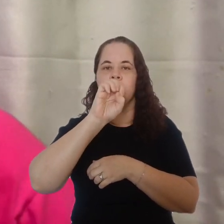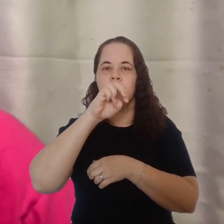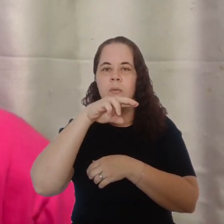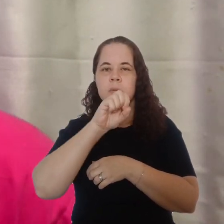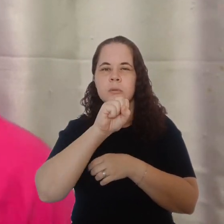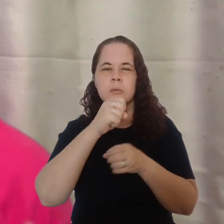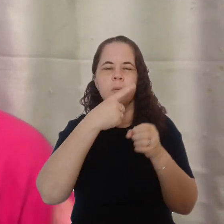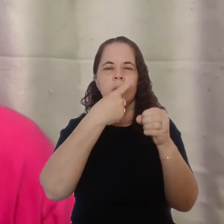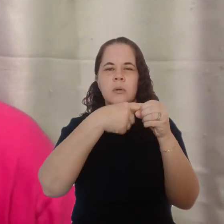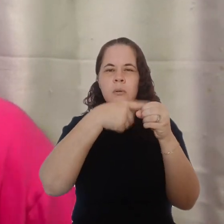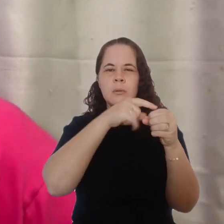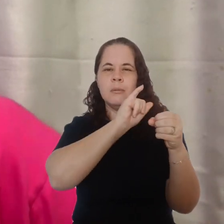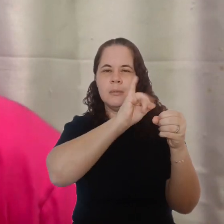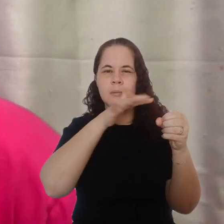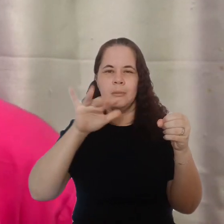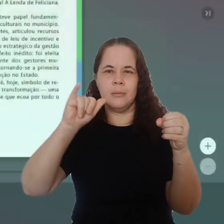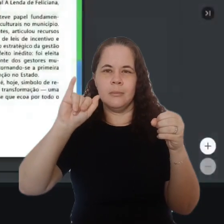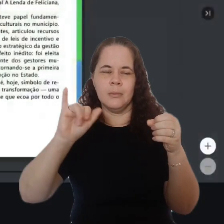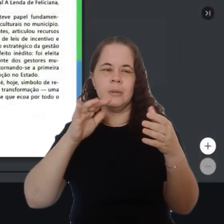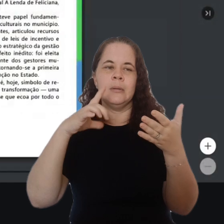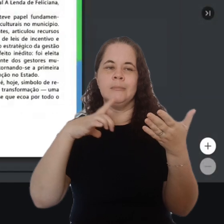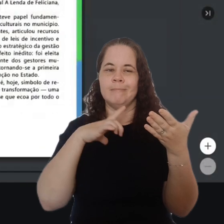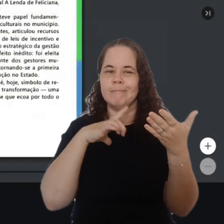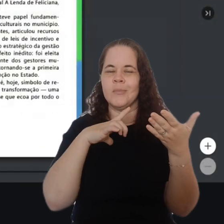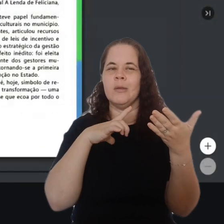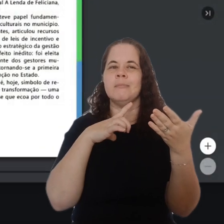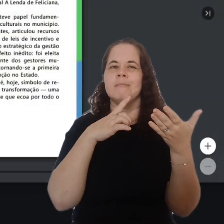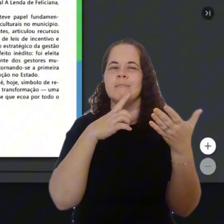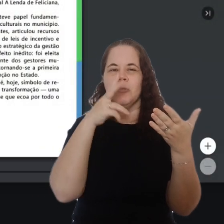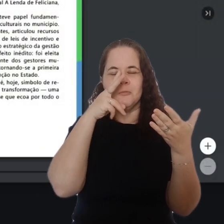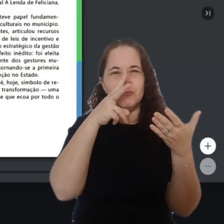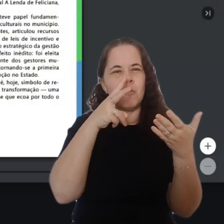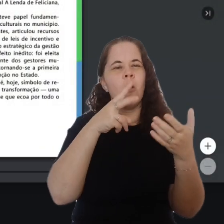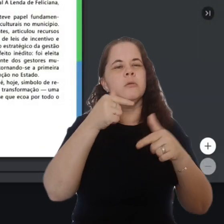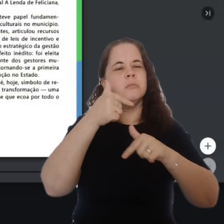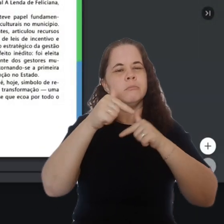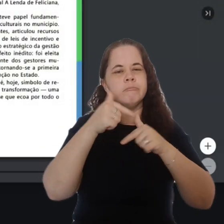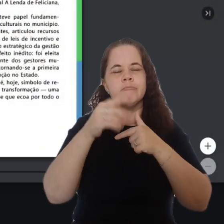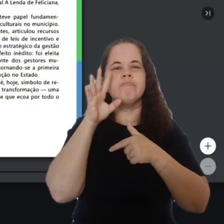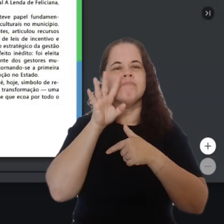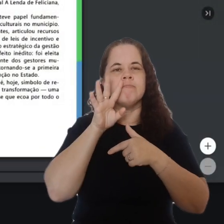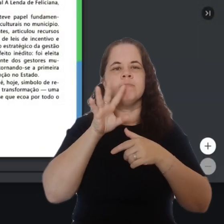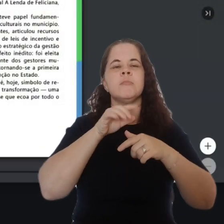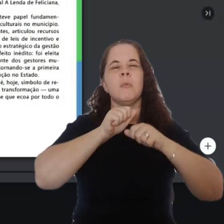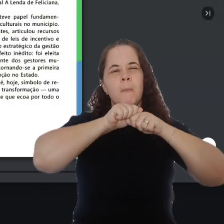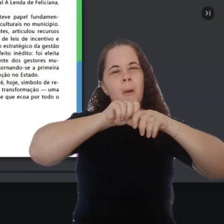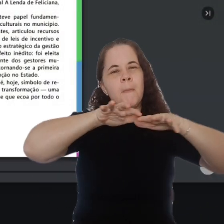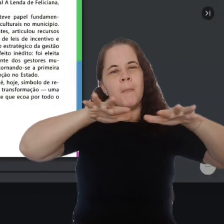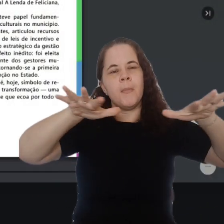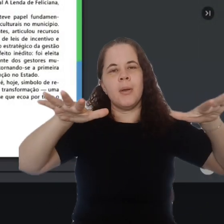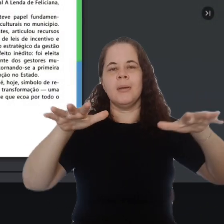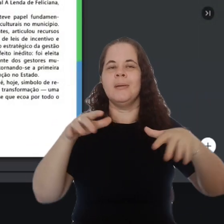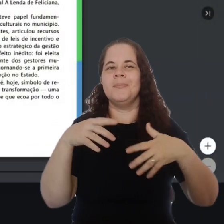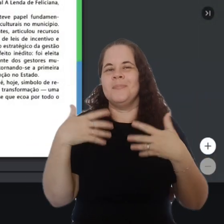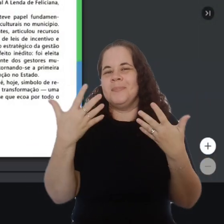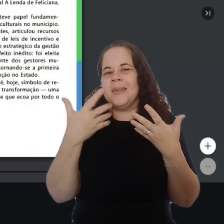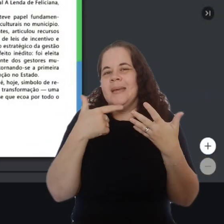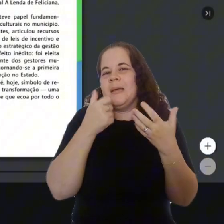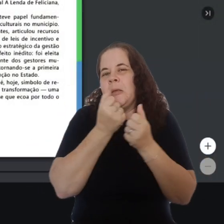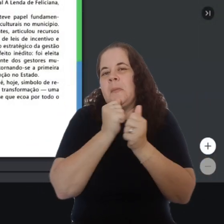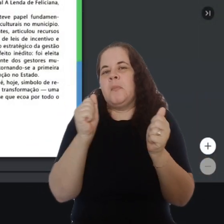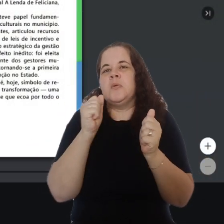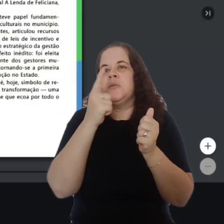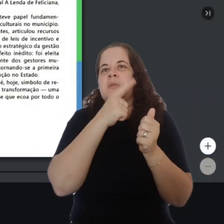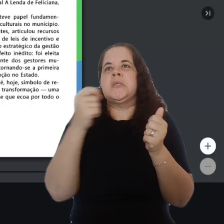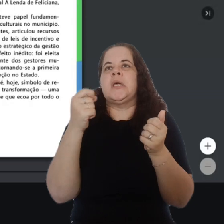gente foi trazendo pessoas é, que tem um trabalho bacana, né? A gente sabe que não daria conta de colocar